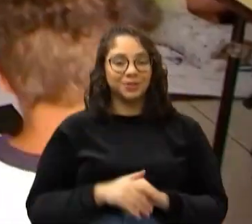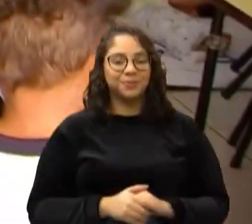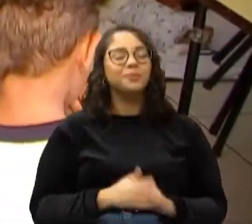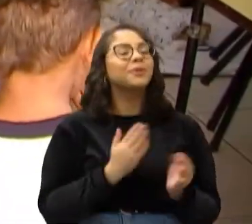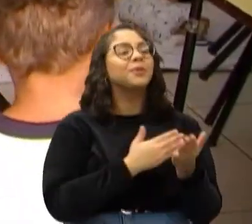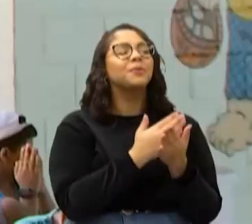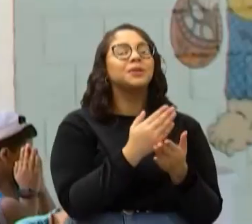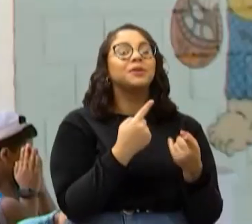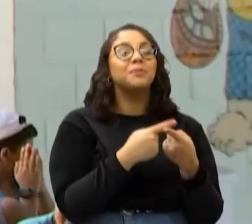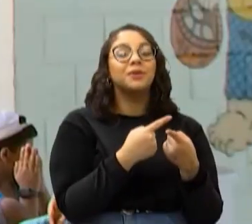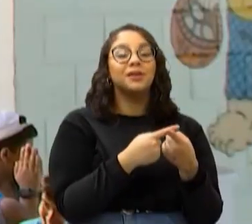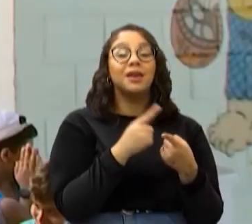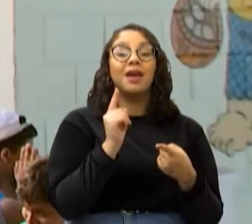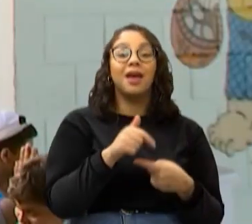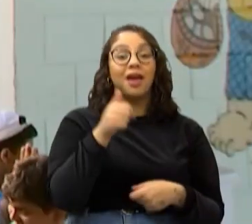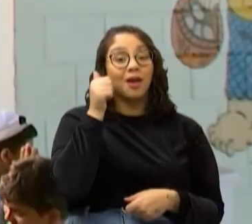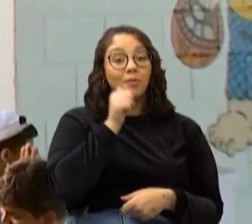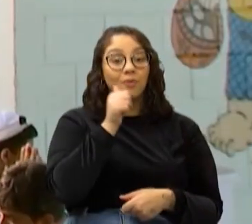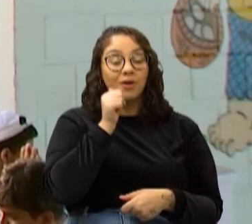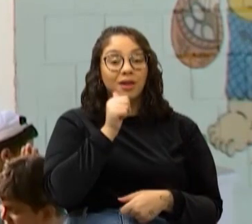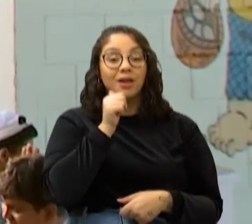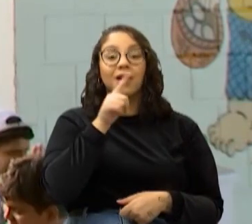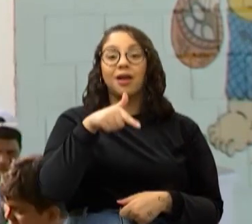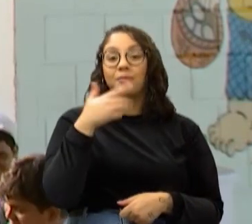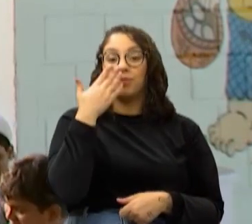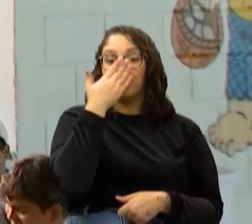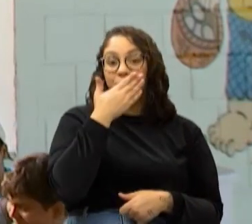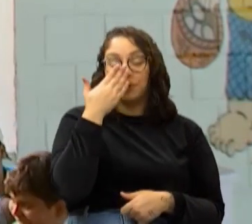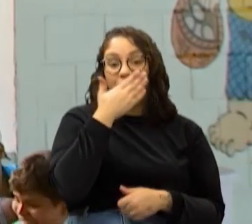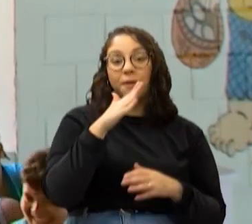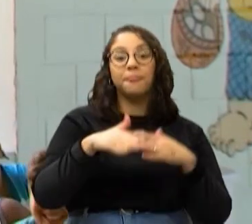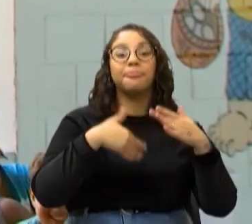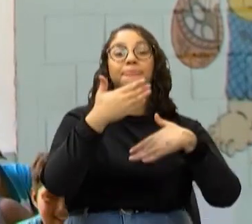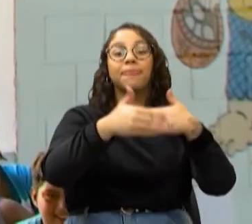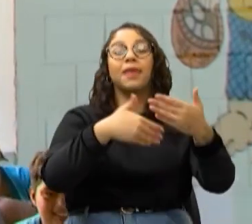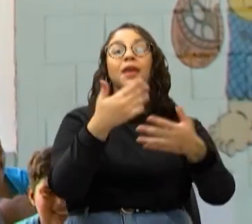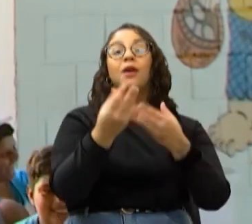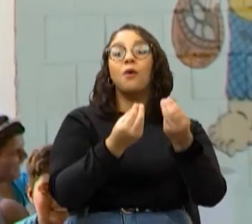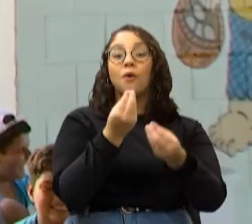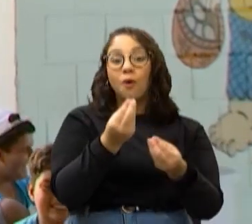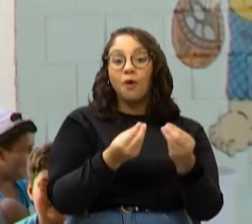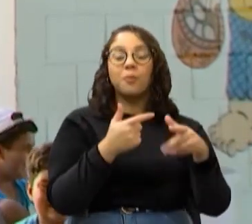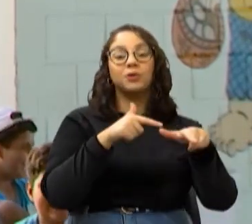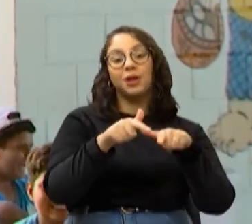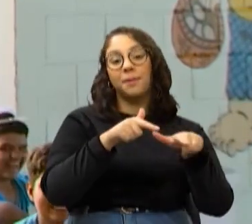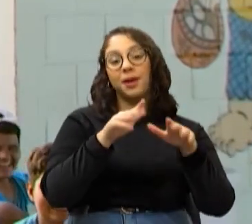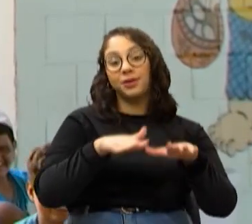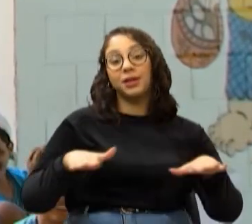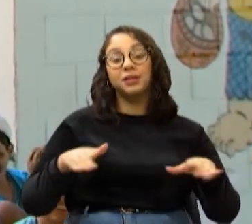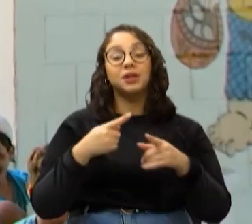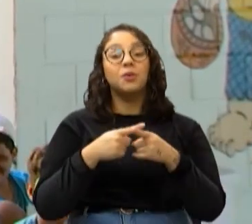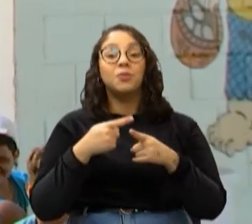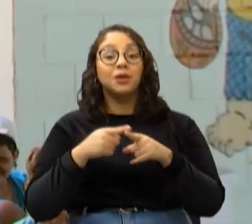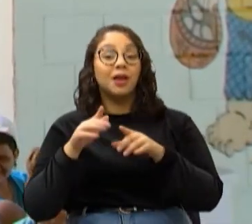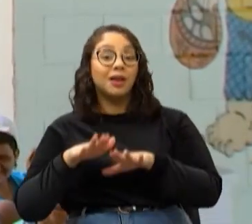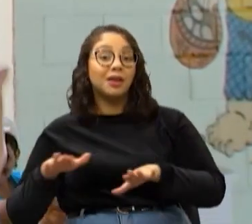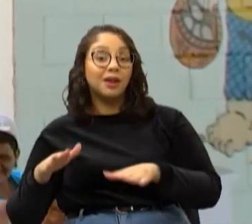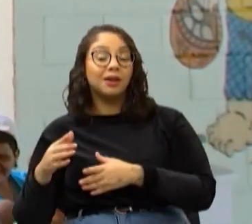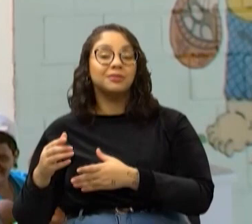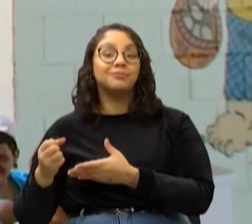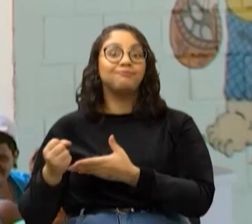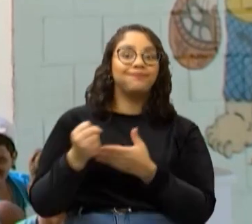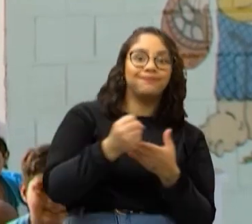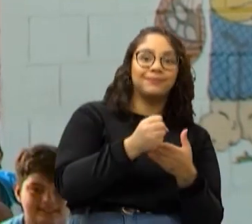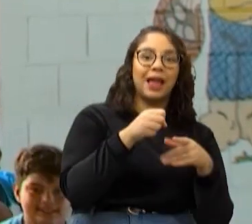do adolescente. Começou com o trabalho com as mulheres em situação de prostituição e evoluiu para o trabalho com as crianças, porque